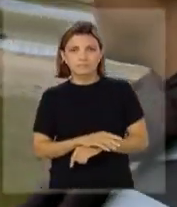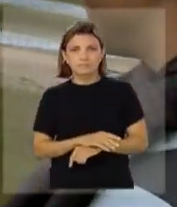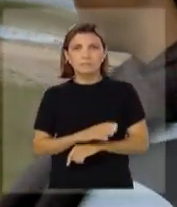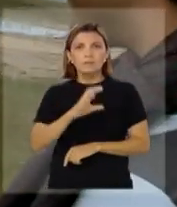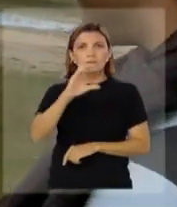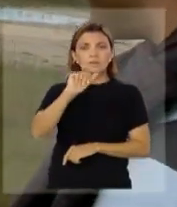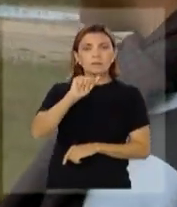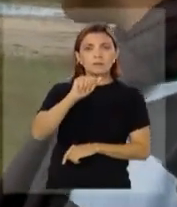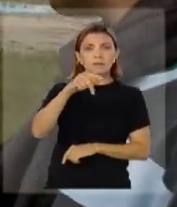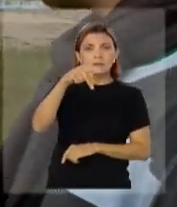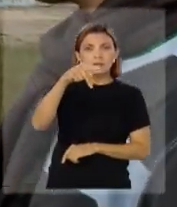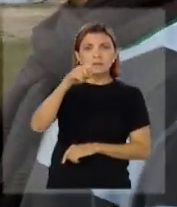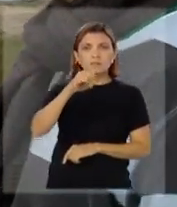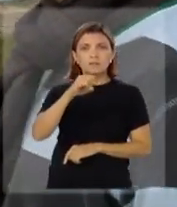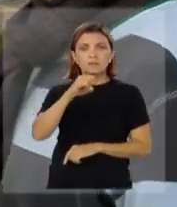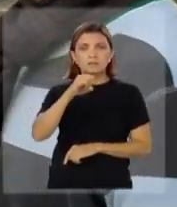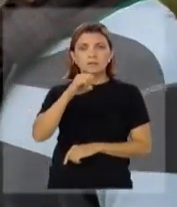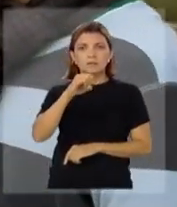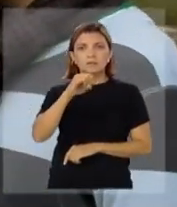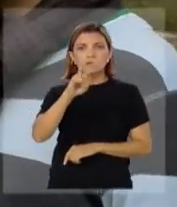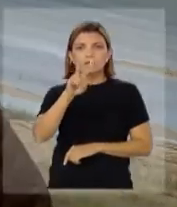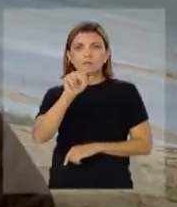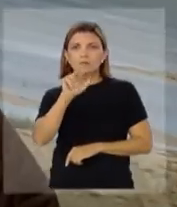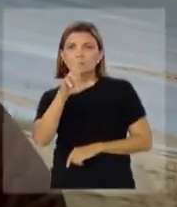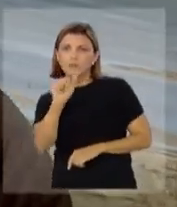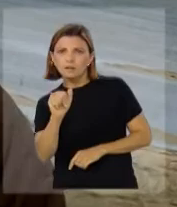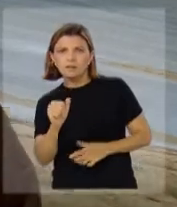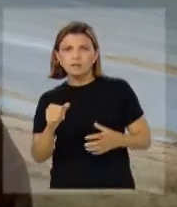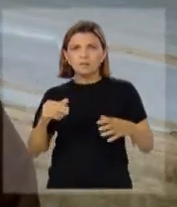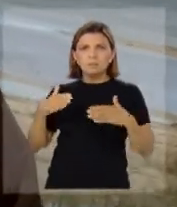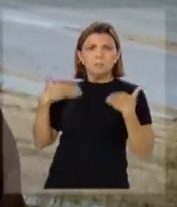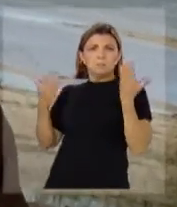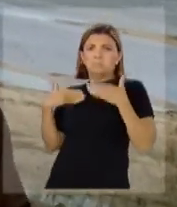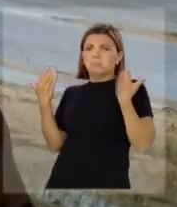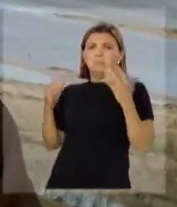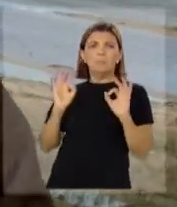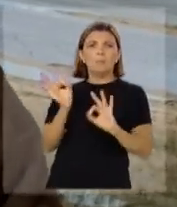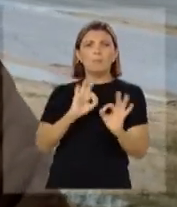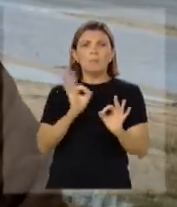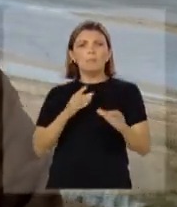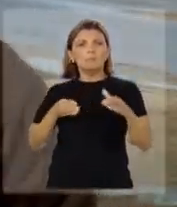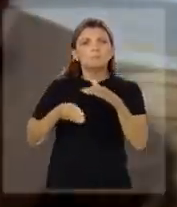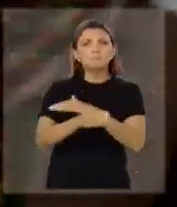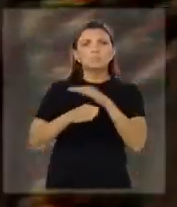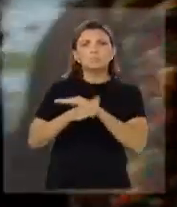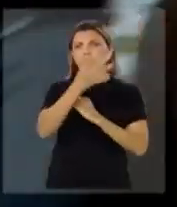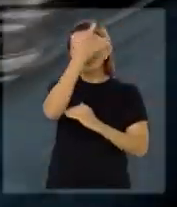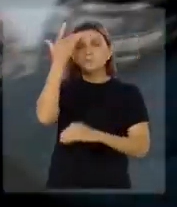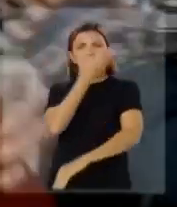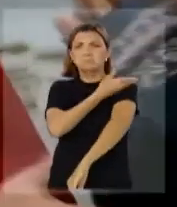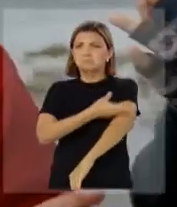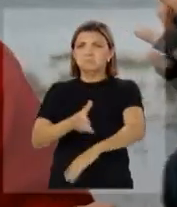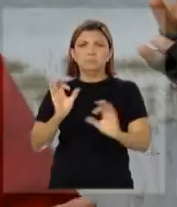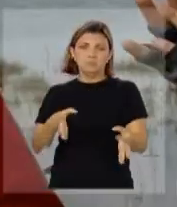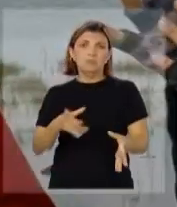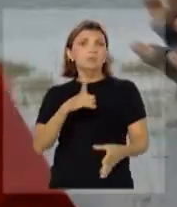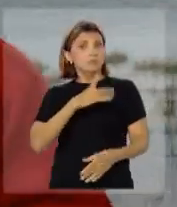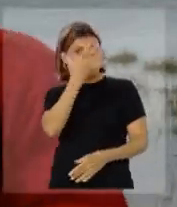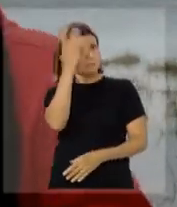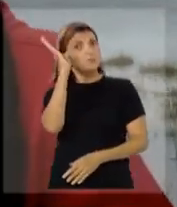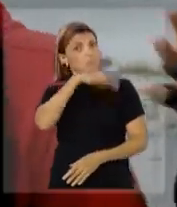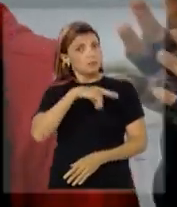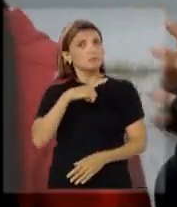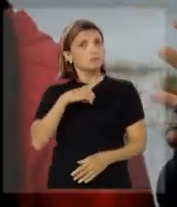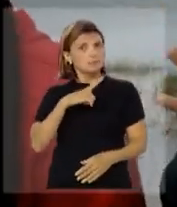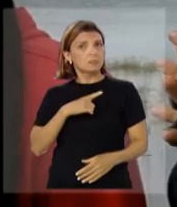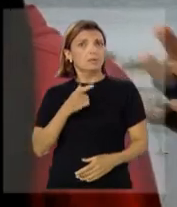Uhum. Acho que elas já não se sentem mais ameaçadas por nós. Ai, que bom, né? Porque afinal de contas os invasores somos nós. Com certeza. É, mais ou menos, porque pode vir